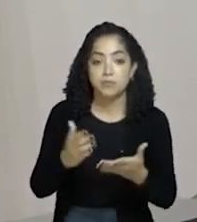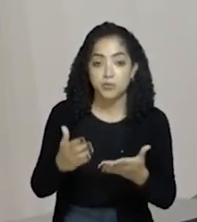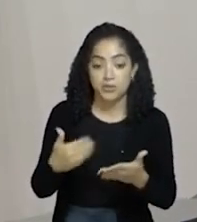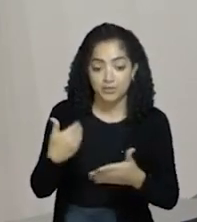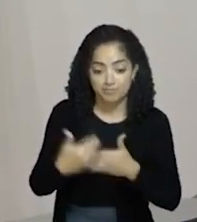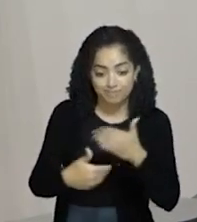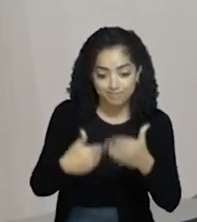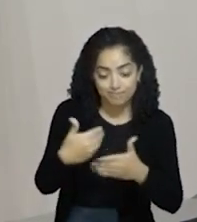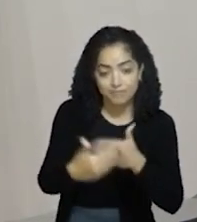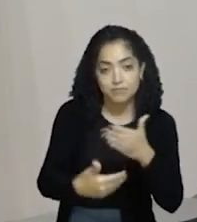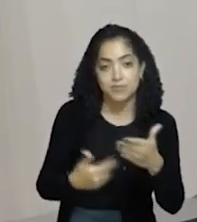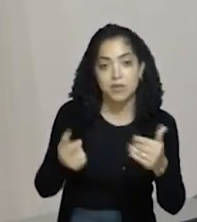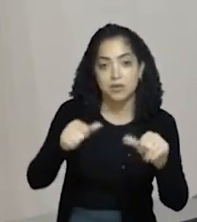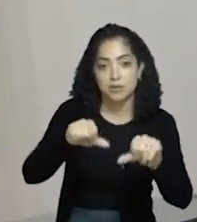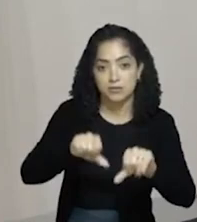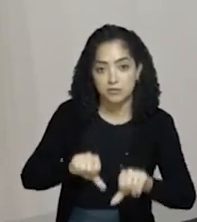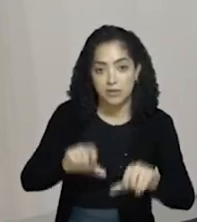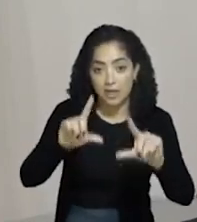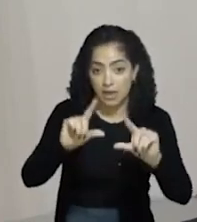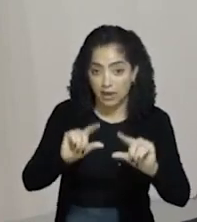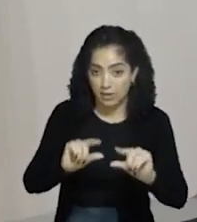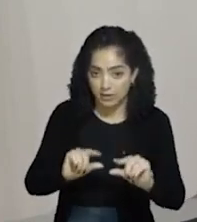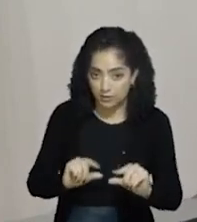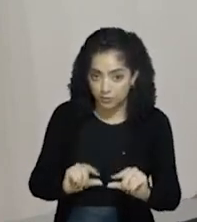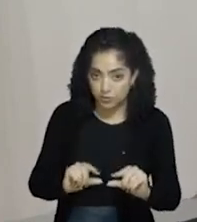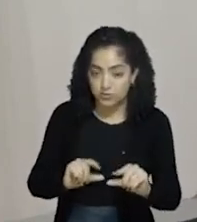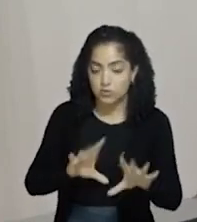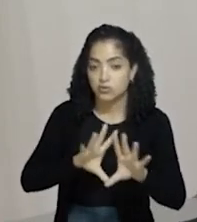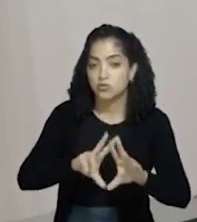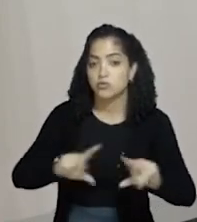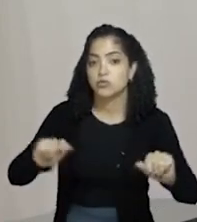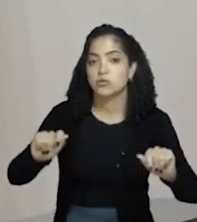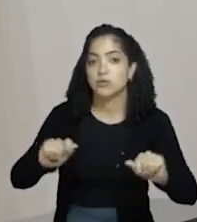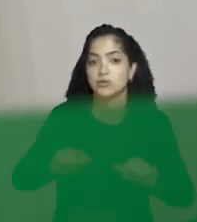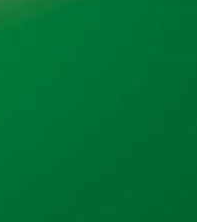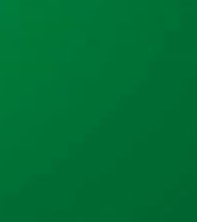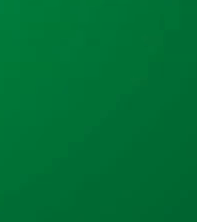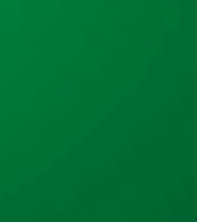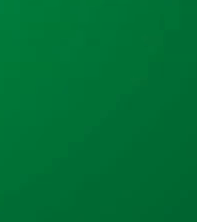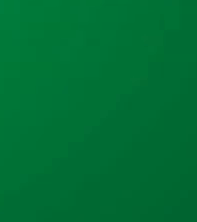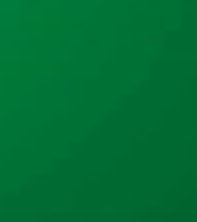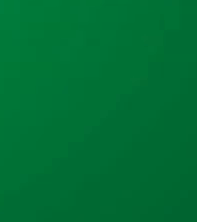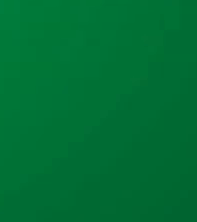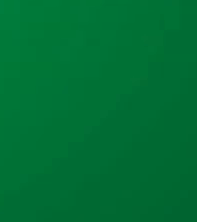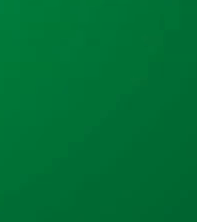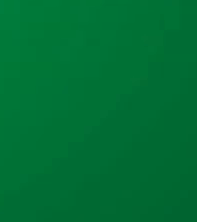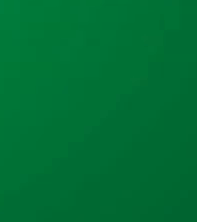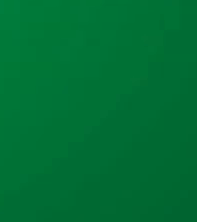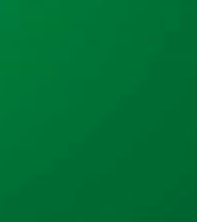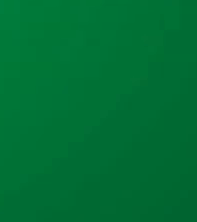aí consequentemente redução de cura e nós precisamos mudar essa realidade